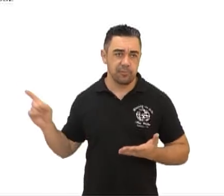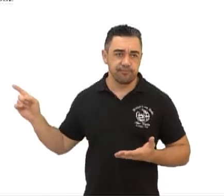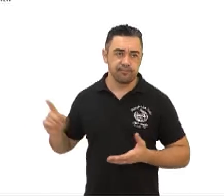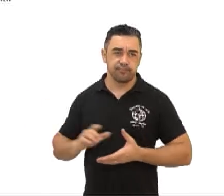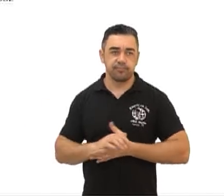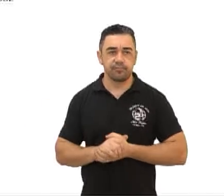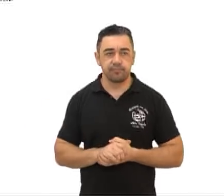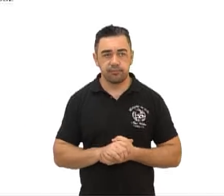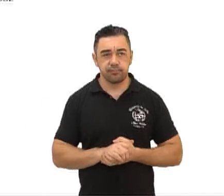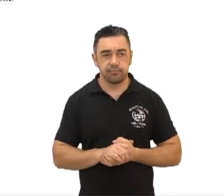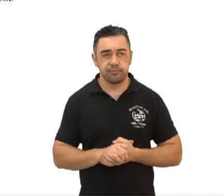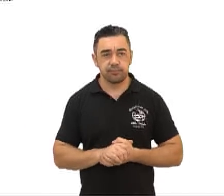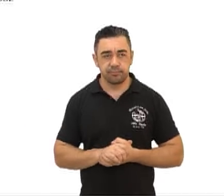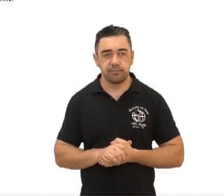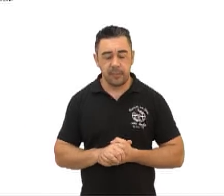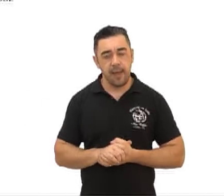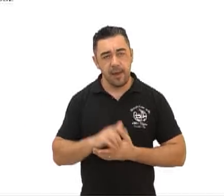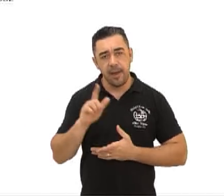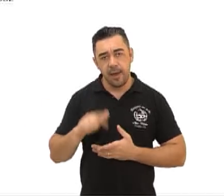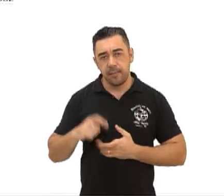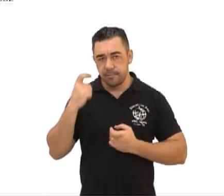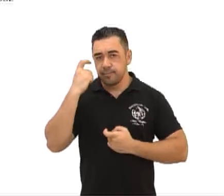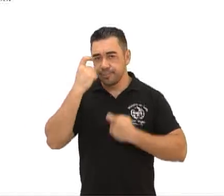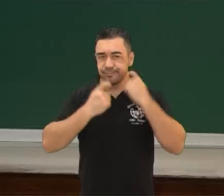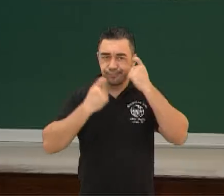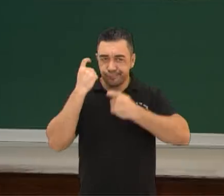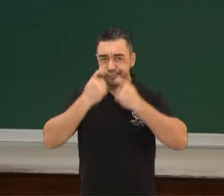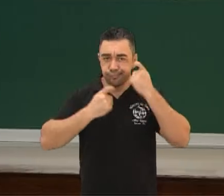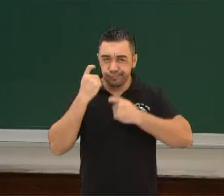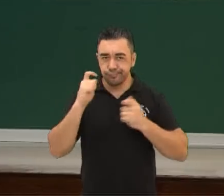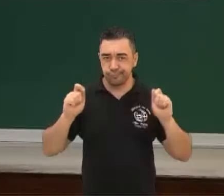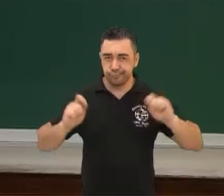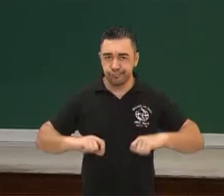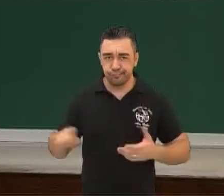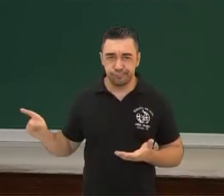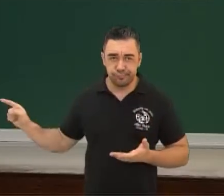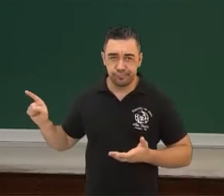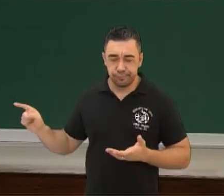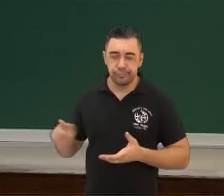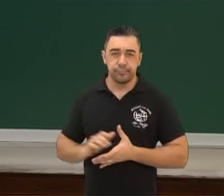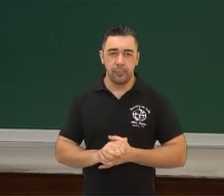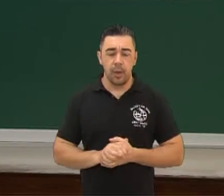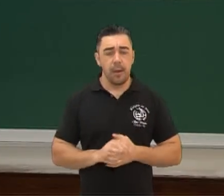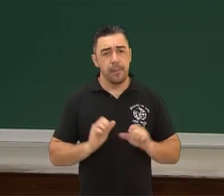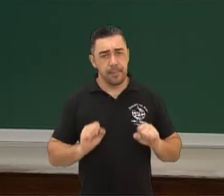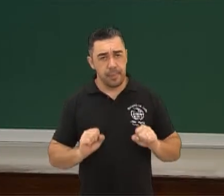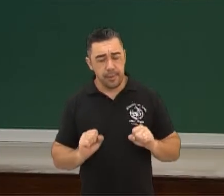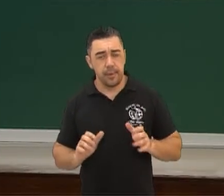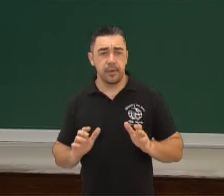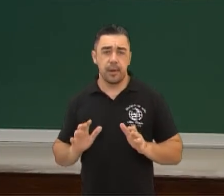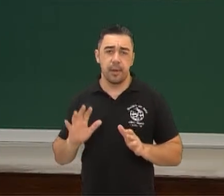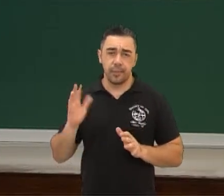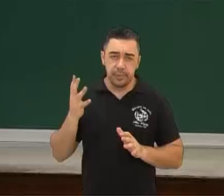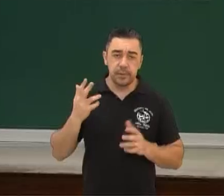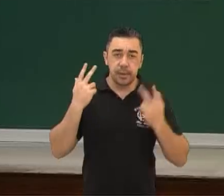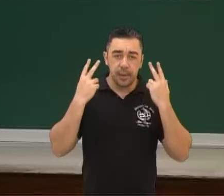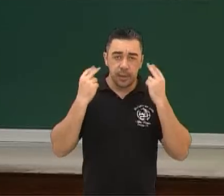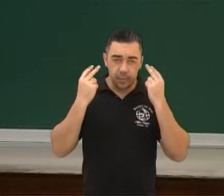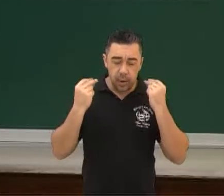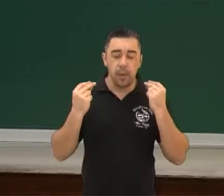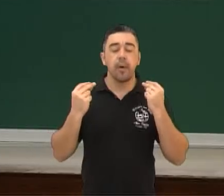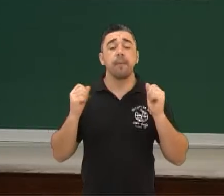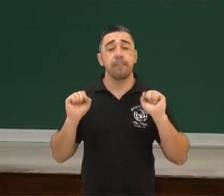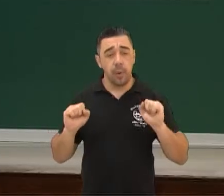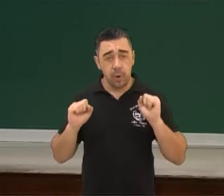terminou o fogo. Então, é algo bem preocupante essa questão das queimadas. Elas podem se causar de forma natural? Elas